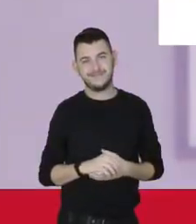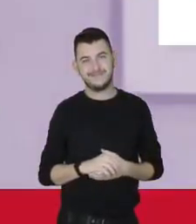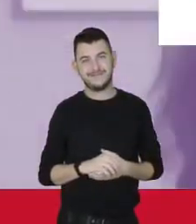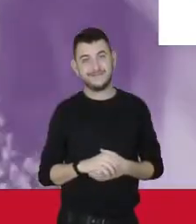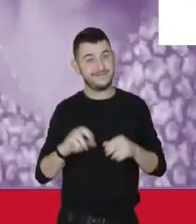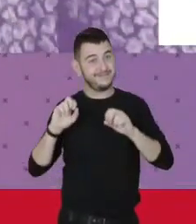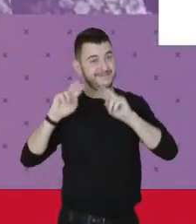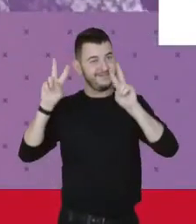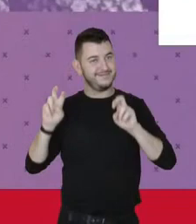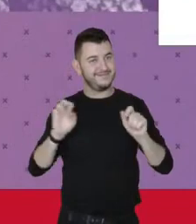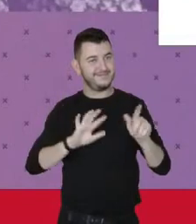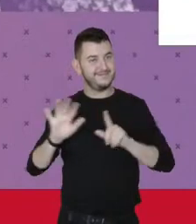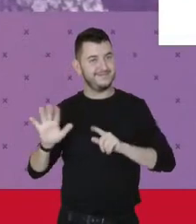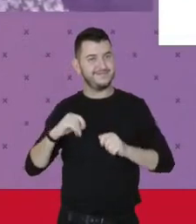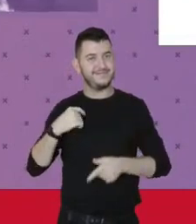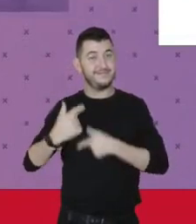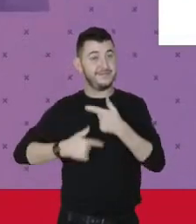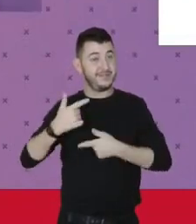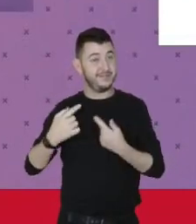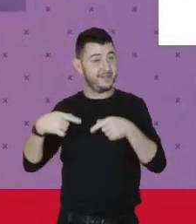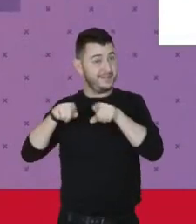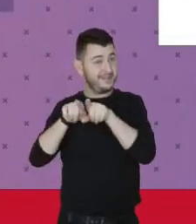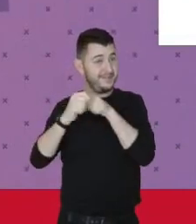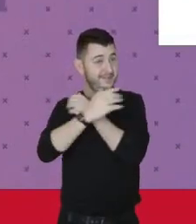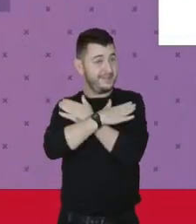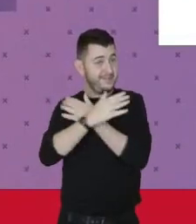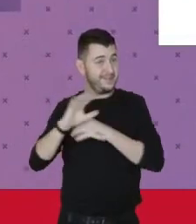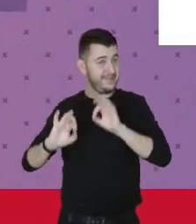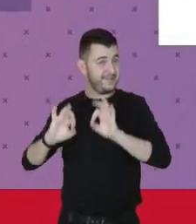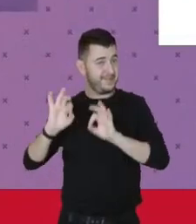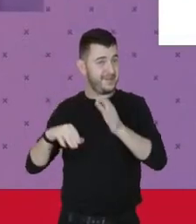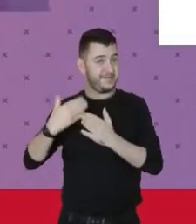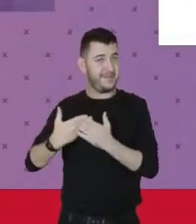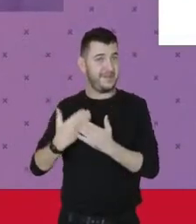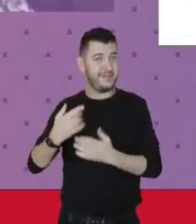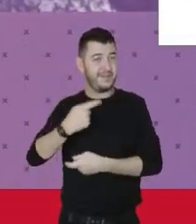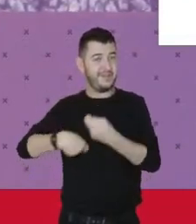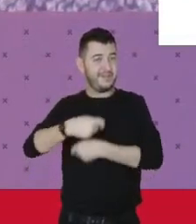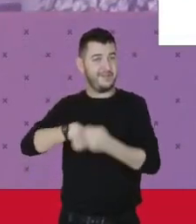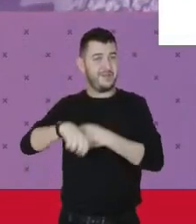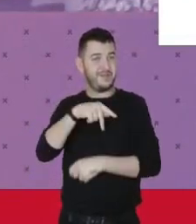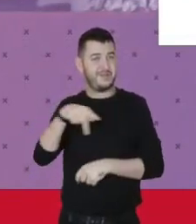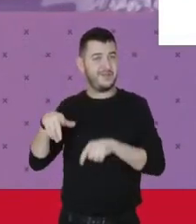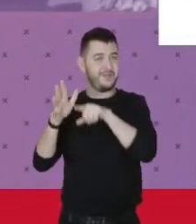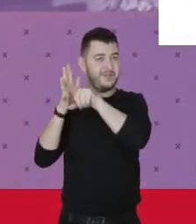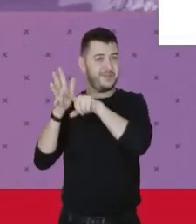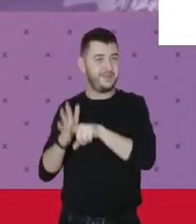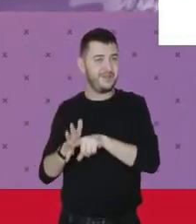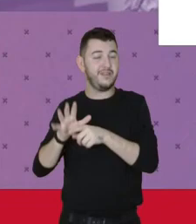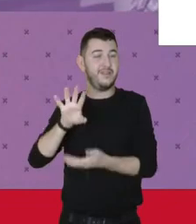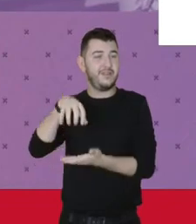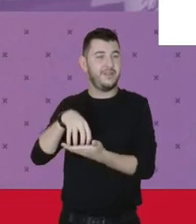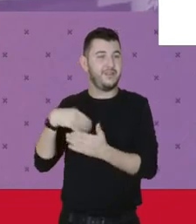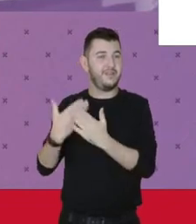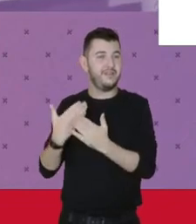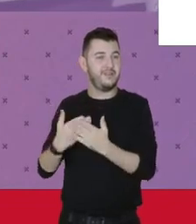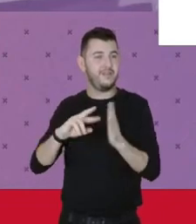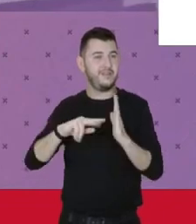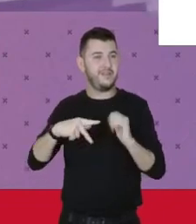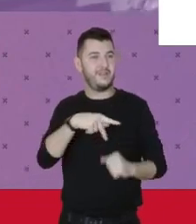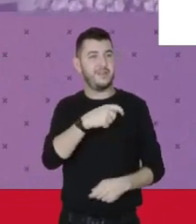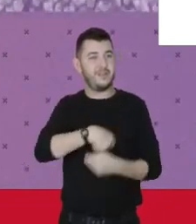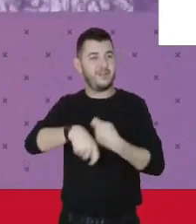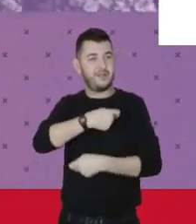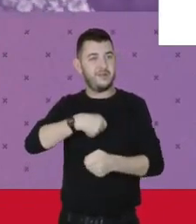O tema desta semana é trabalho e desemprego, e quem preparou as aulas pra gente foi a economista, professora e pesquisadora do Centro de Estudos Sindicais e Economia